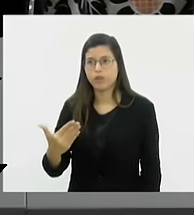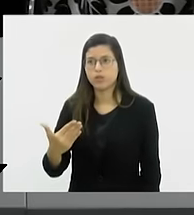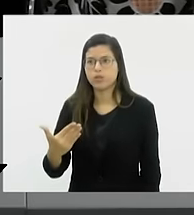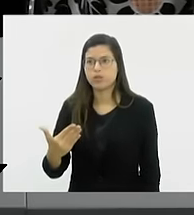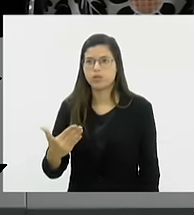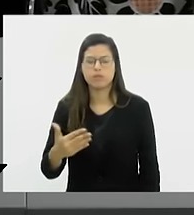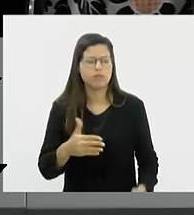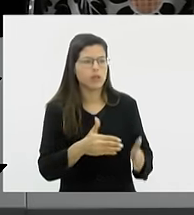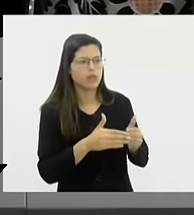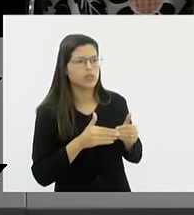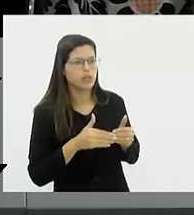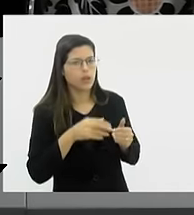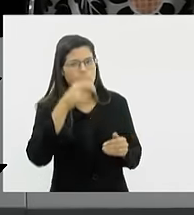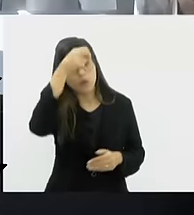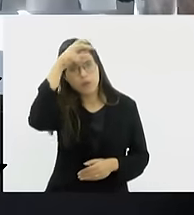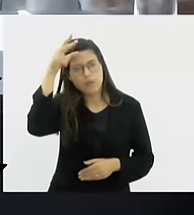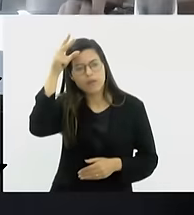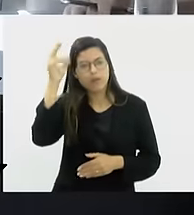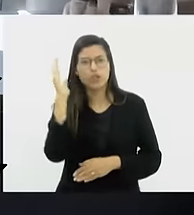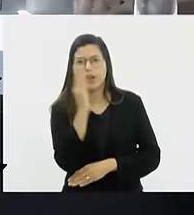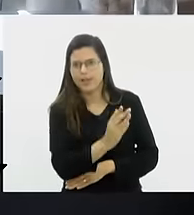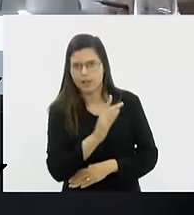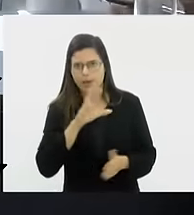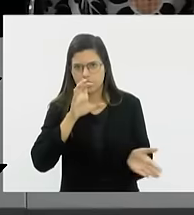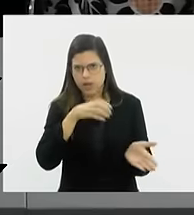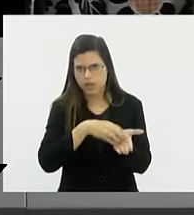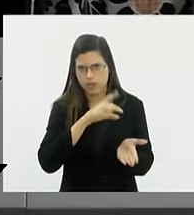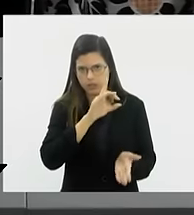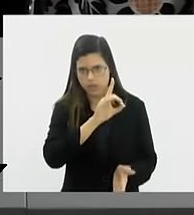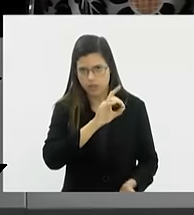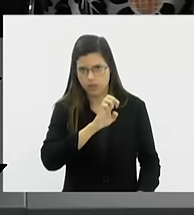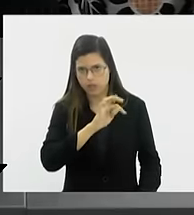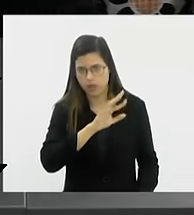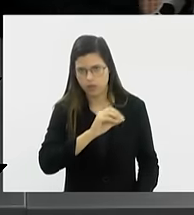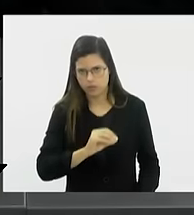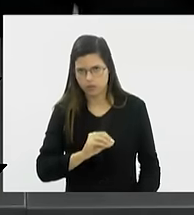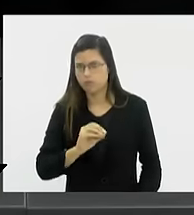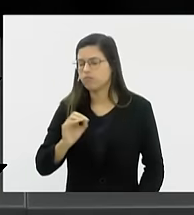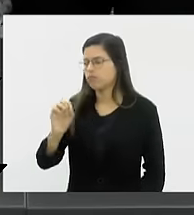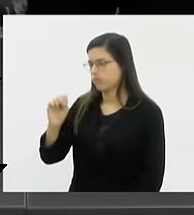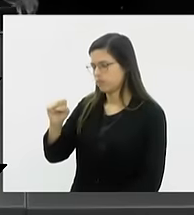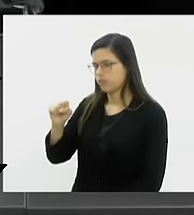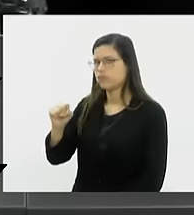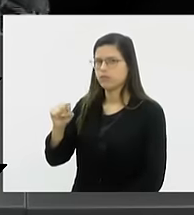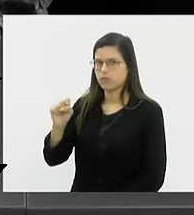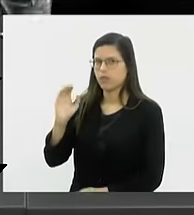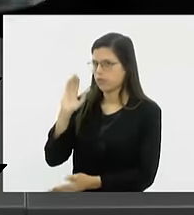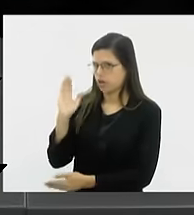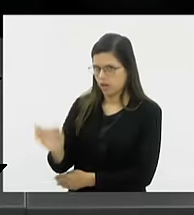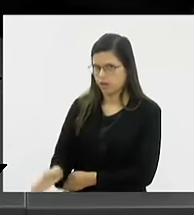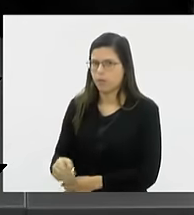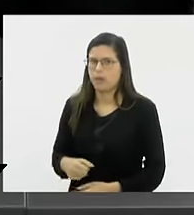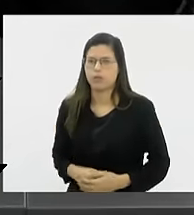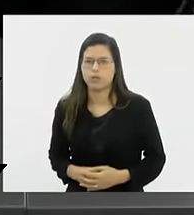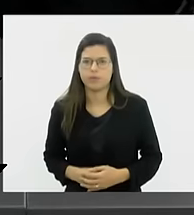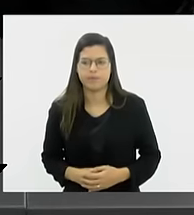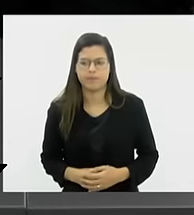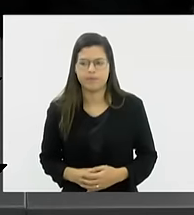Me permite pequena parte. Os prefeitos se dirigem diretamente ao Detro? Ao Detro, sim. Oficiam ao Detro.